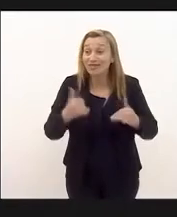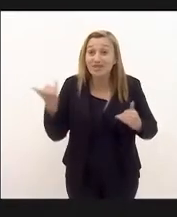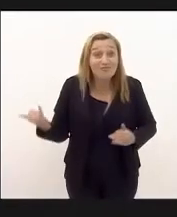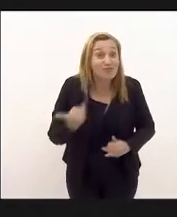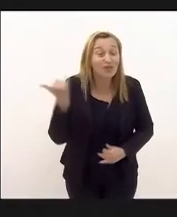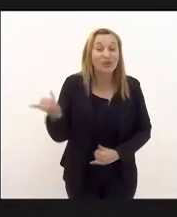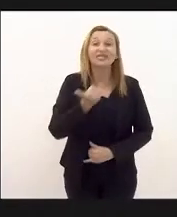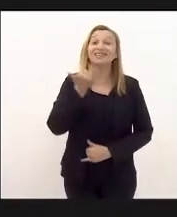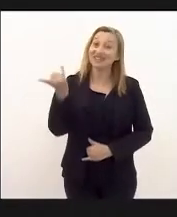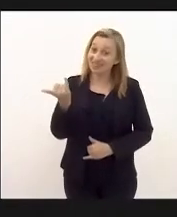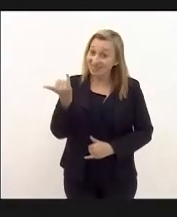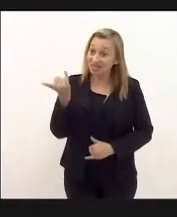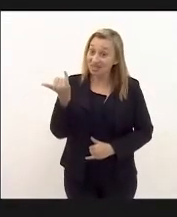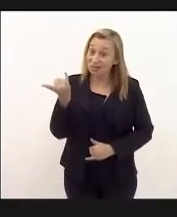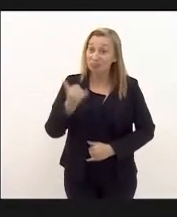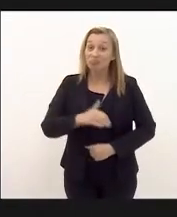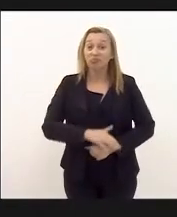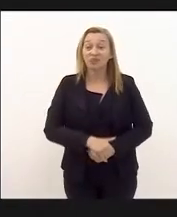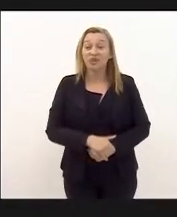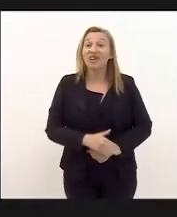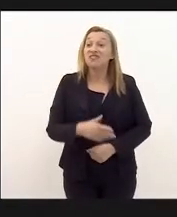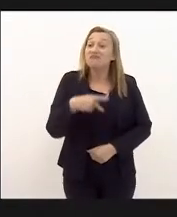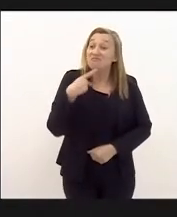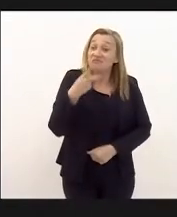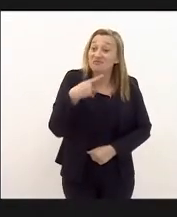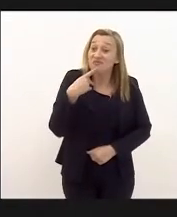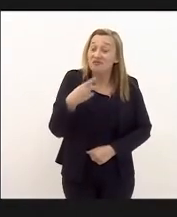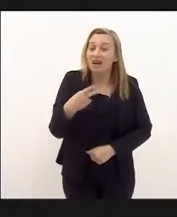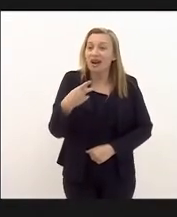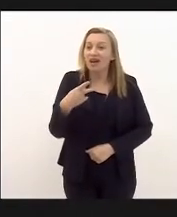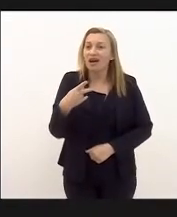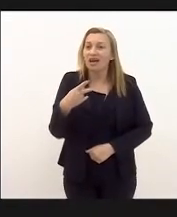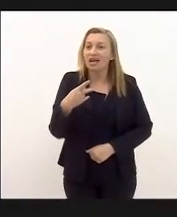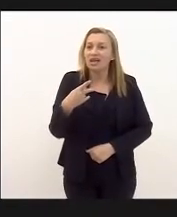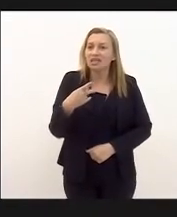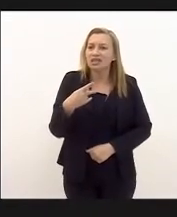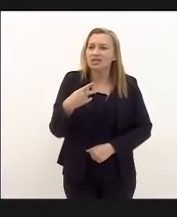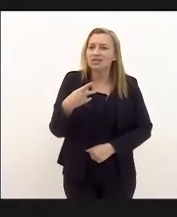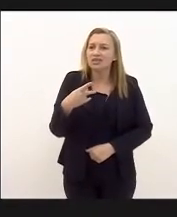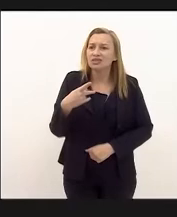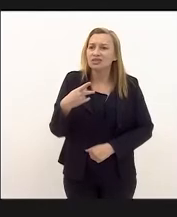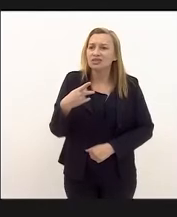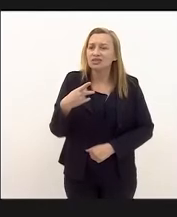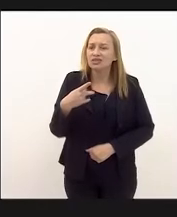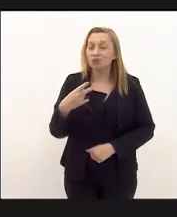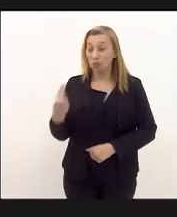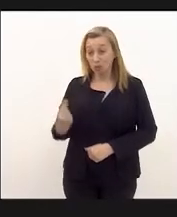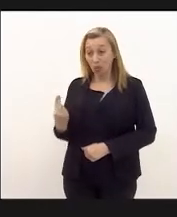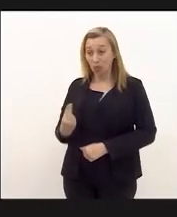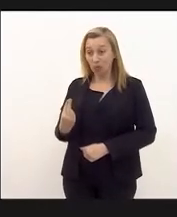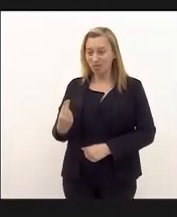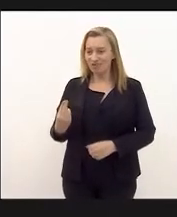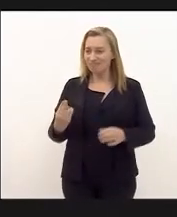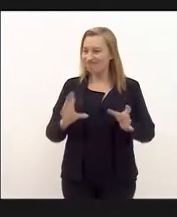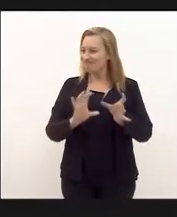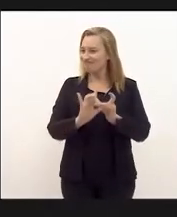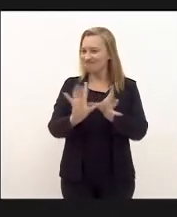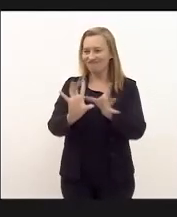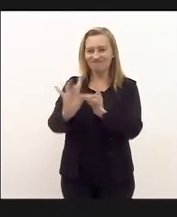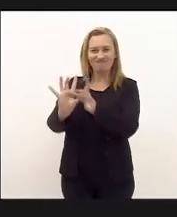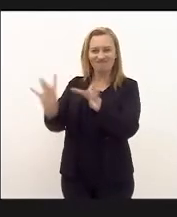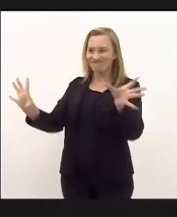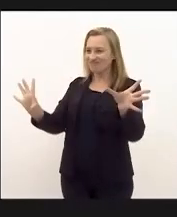importante e dizer que eu estou abrindo a coautoria para o deputado